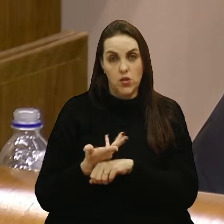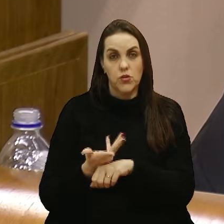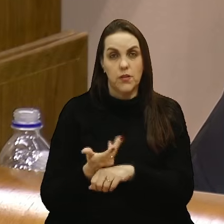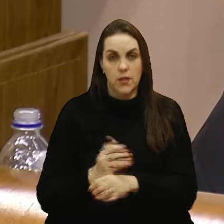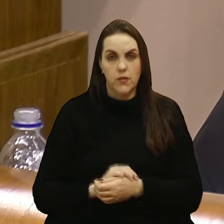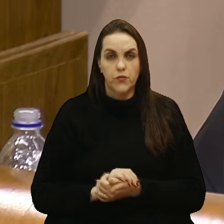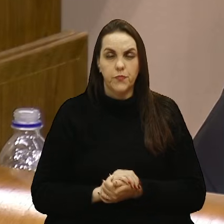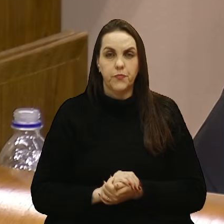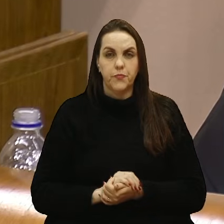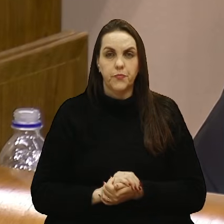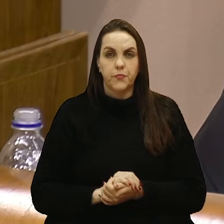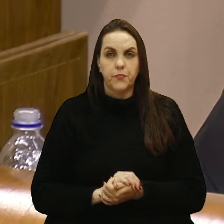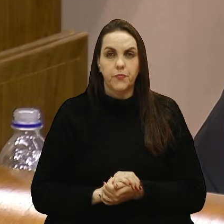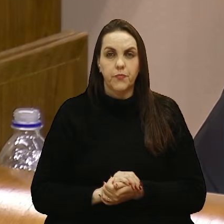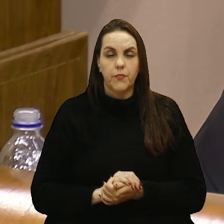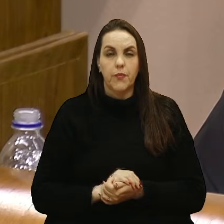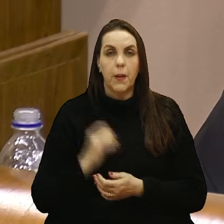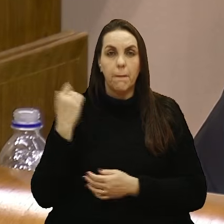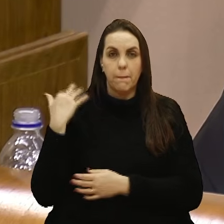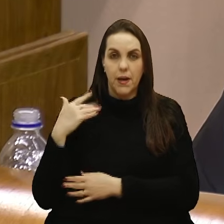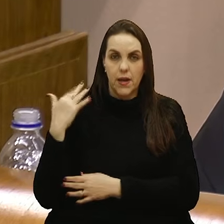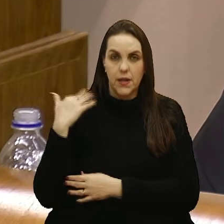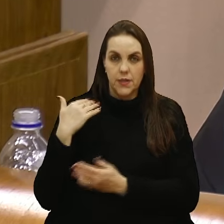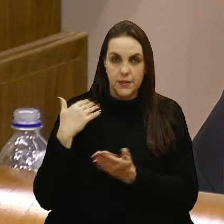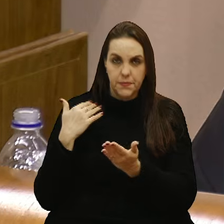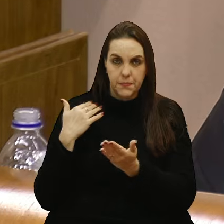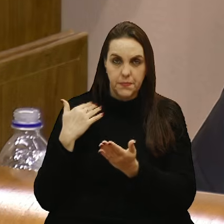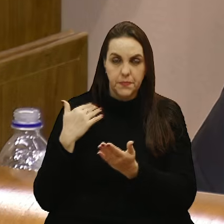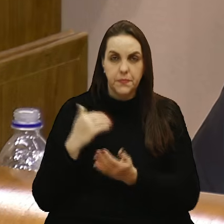Tá? Andressa Marques.